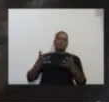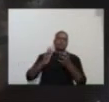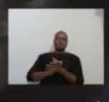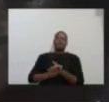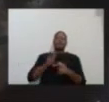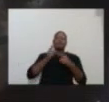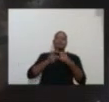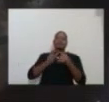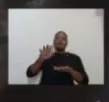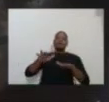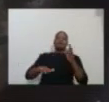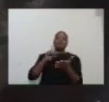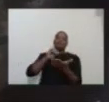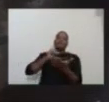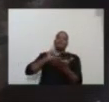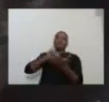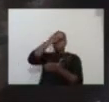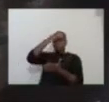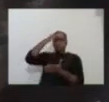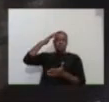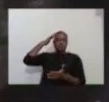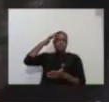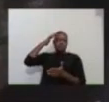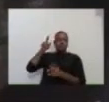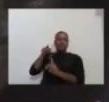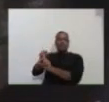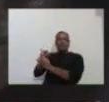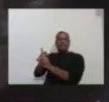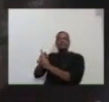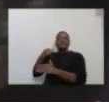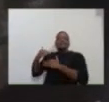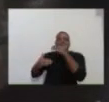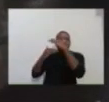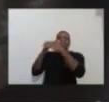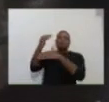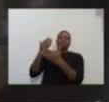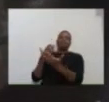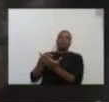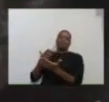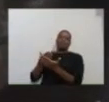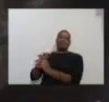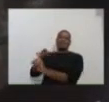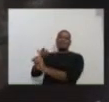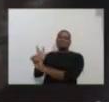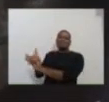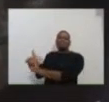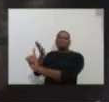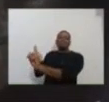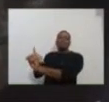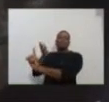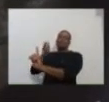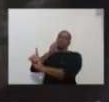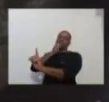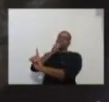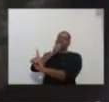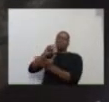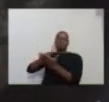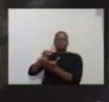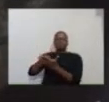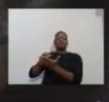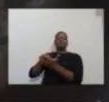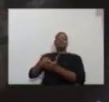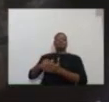os estudos é motivação. E esta condição hoje motiva as pessoas